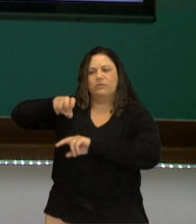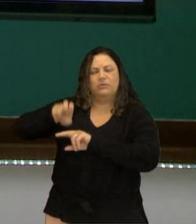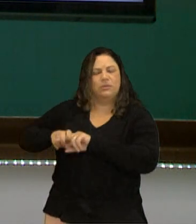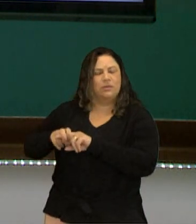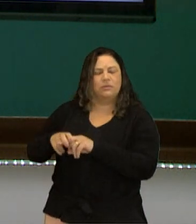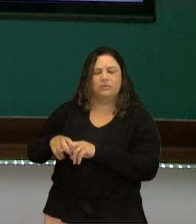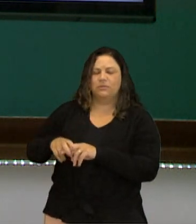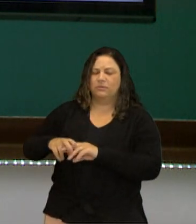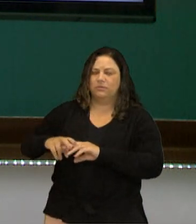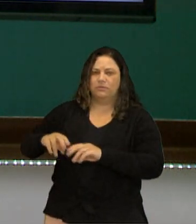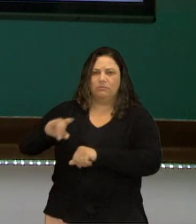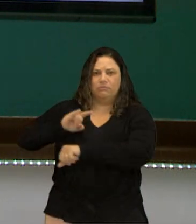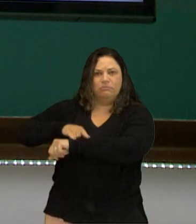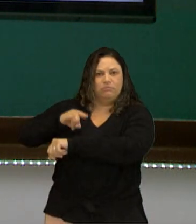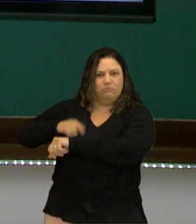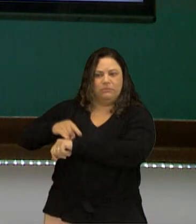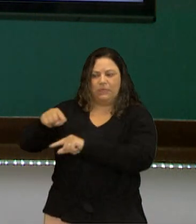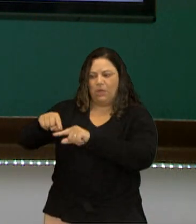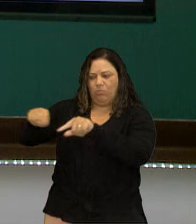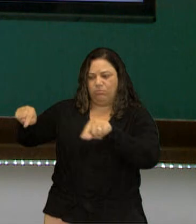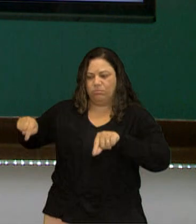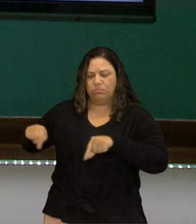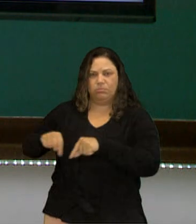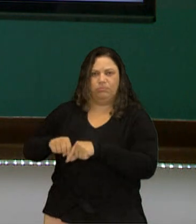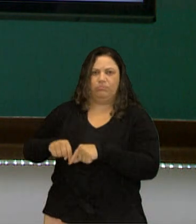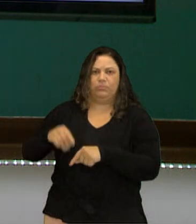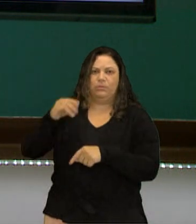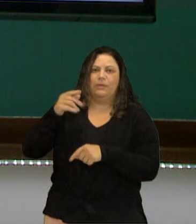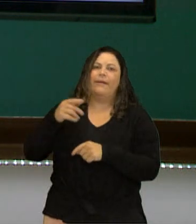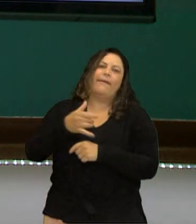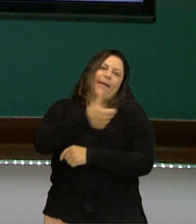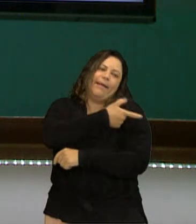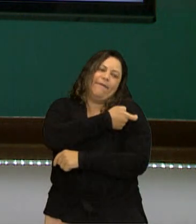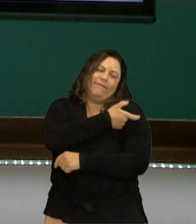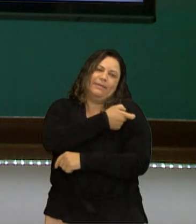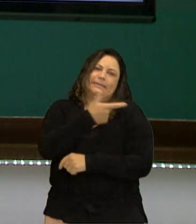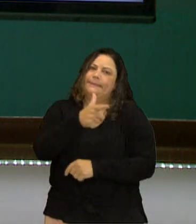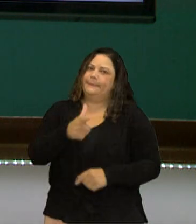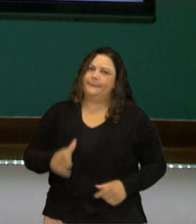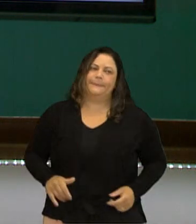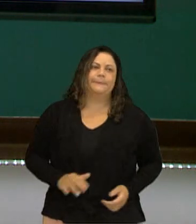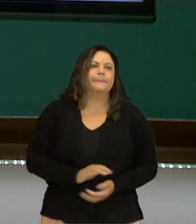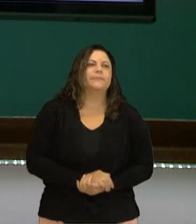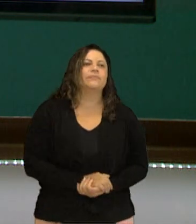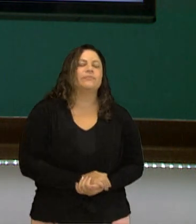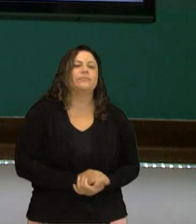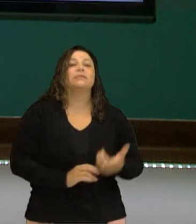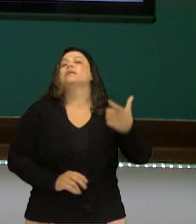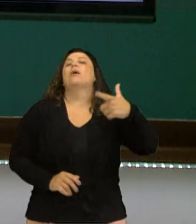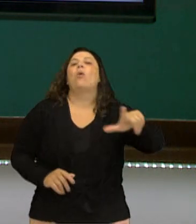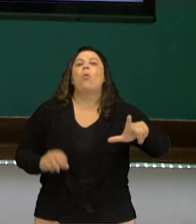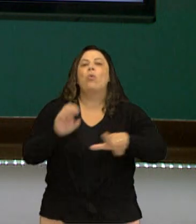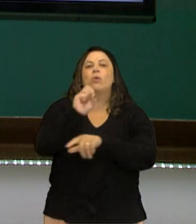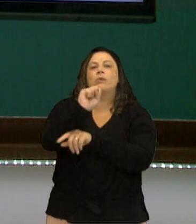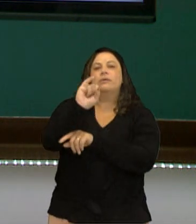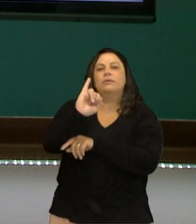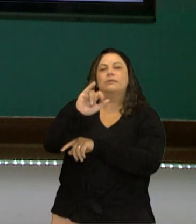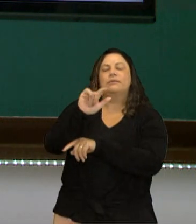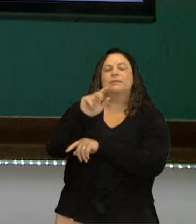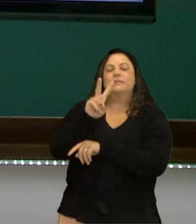sanitário. E não existe uma vacina para essa doença. Uma próxima doença é a sífilis, também